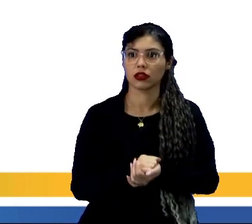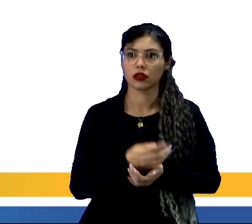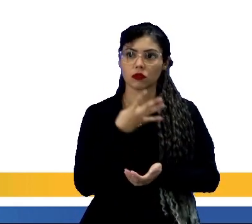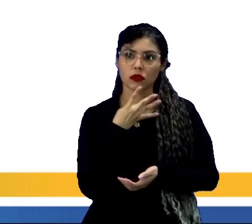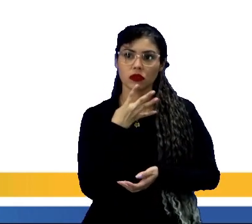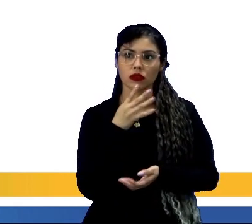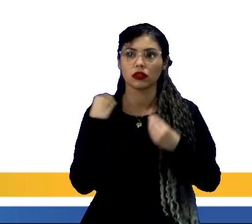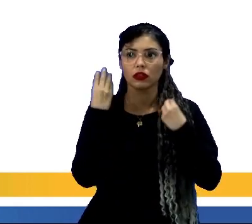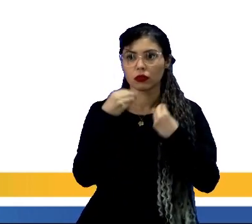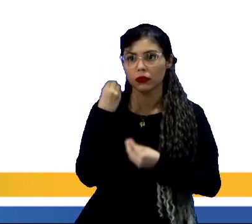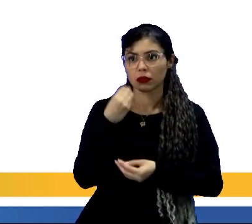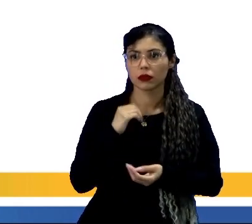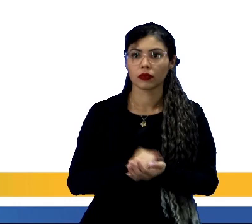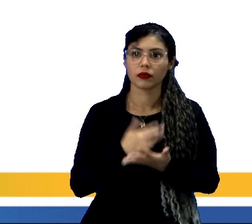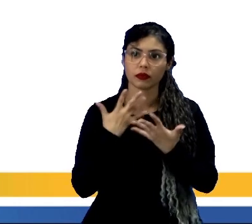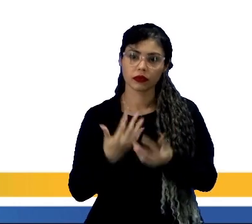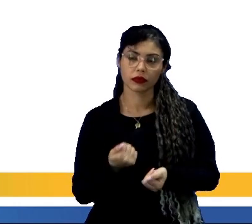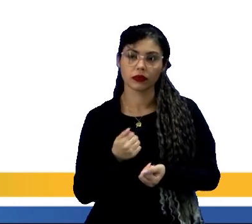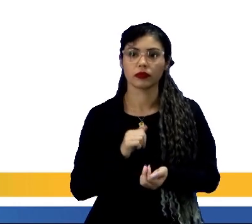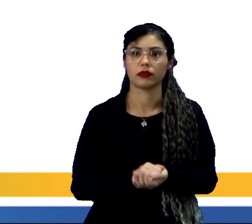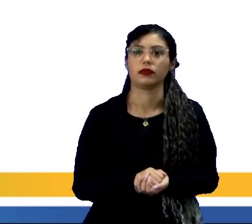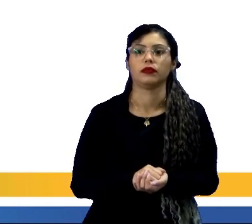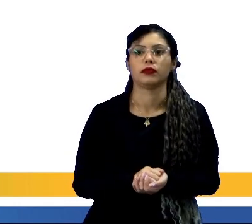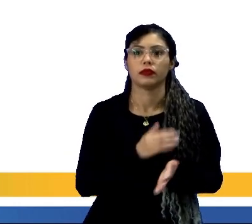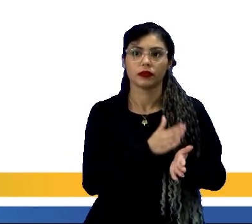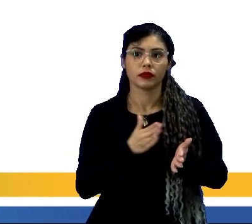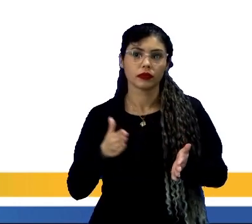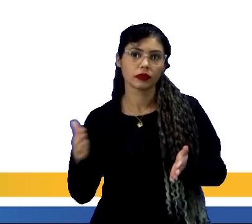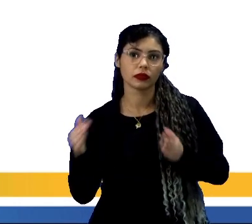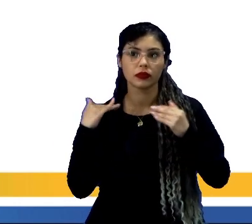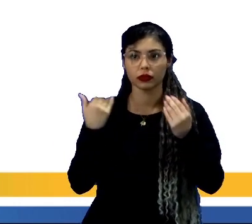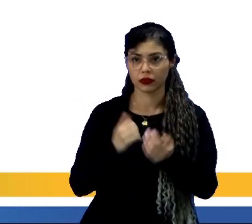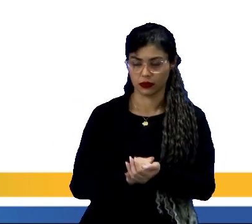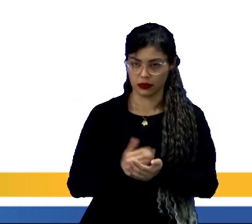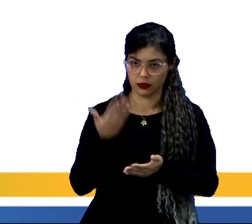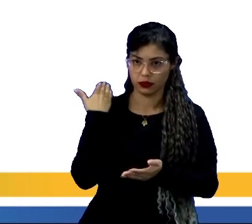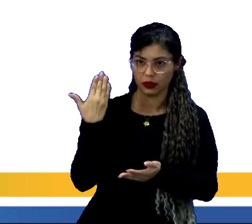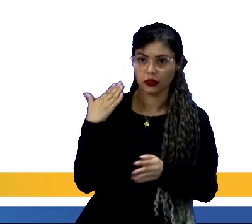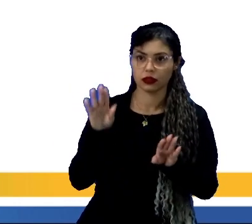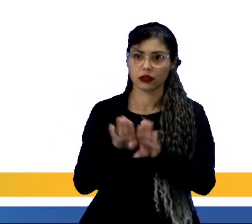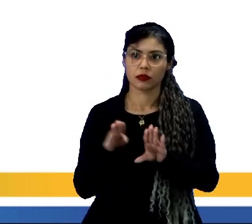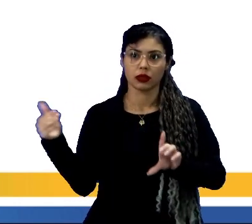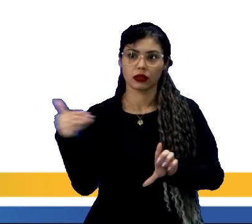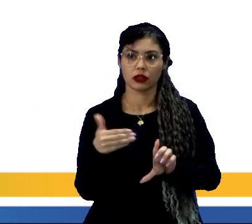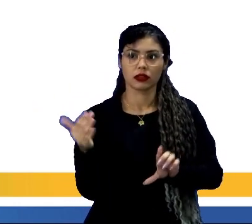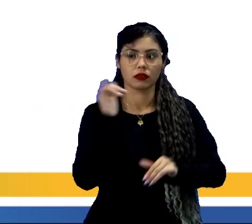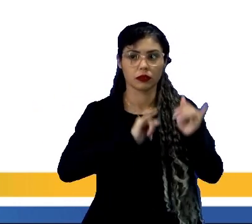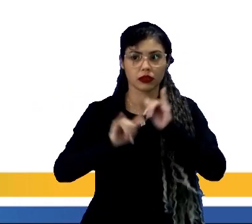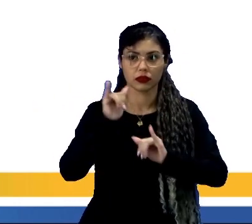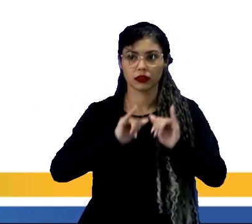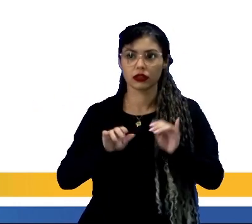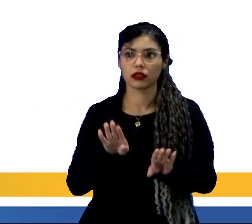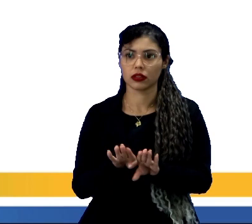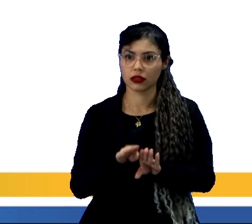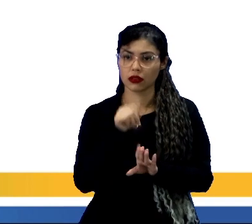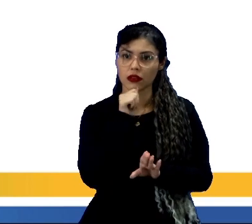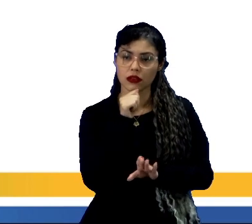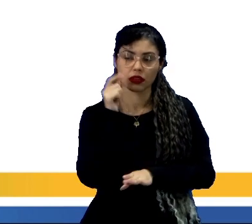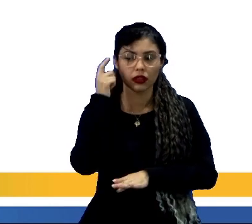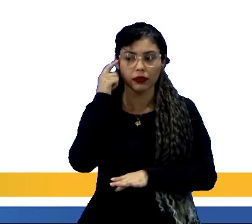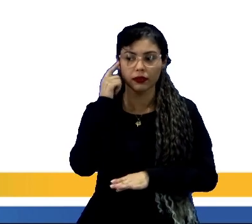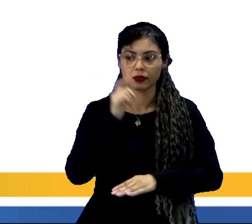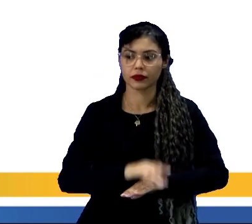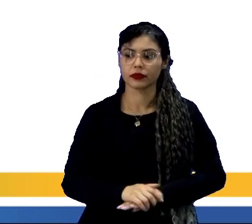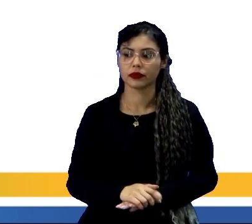impressões, conhecimentos e experiências adquiridas no passado e habilidade de acessar essas informações na